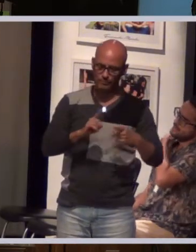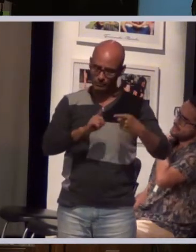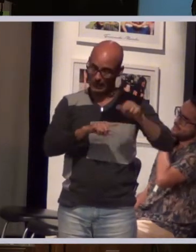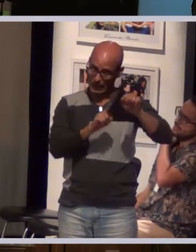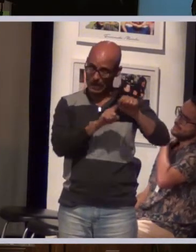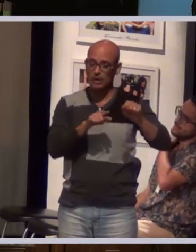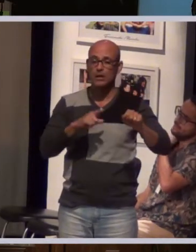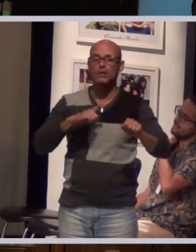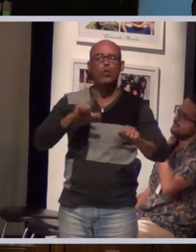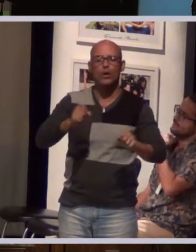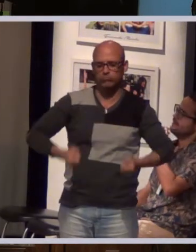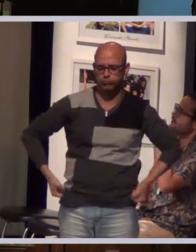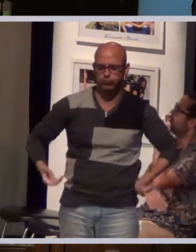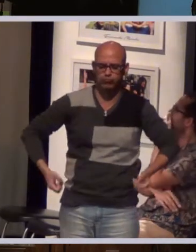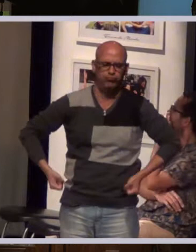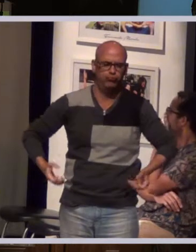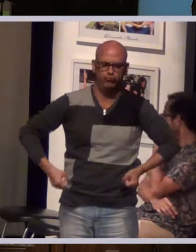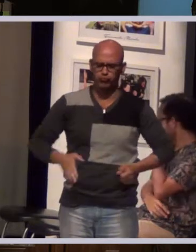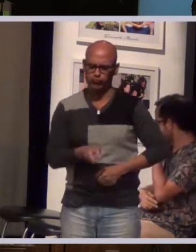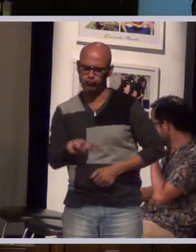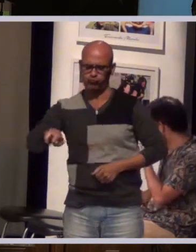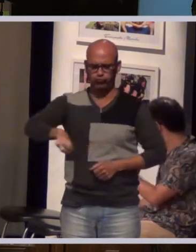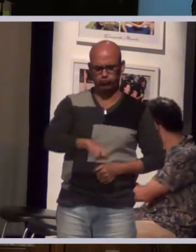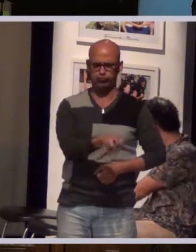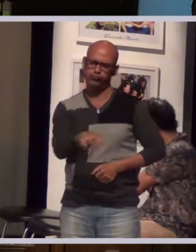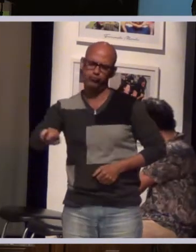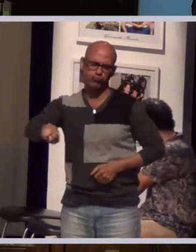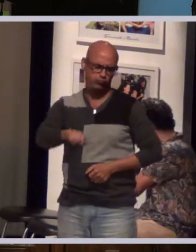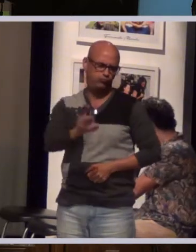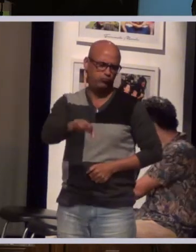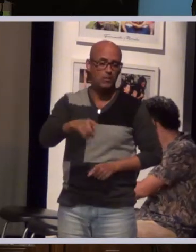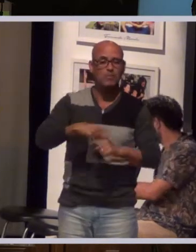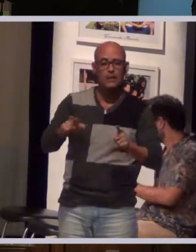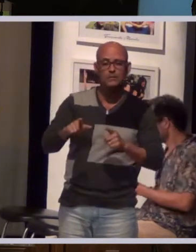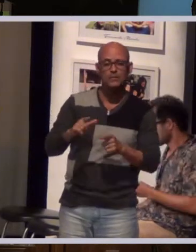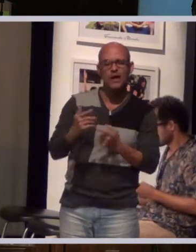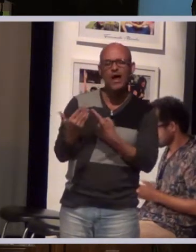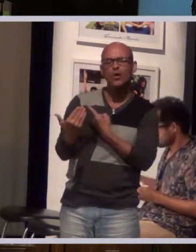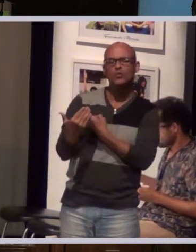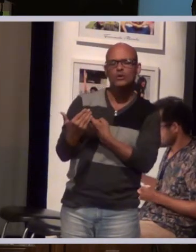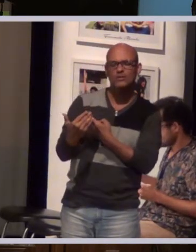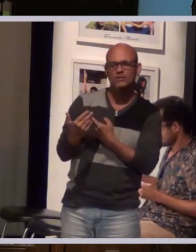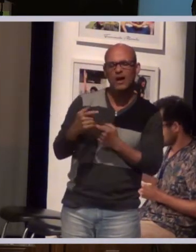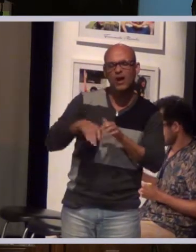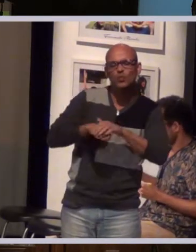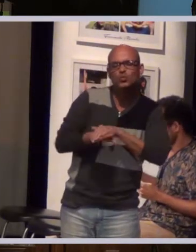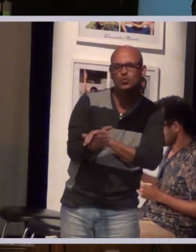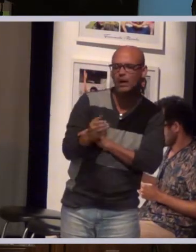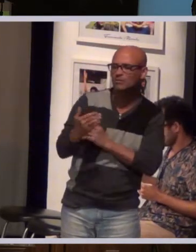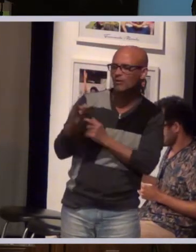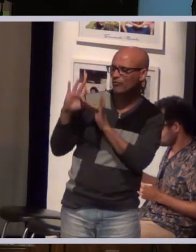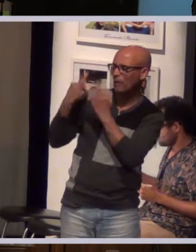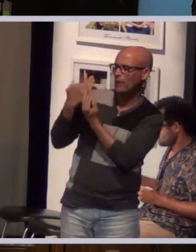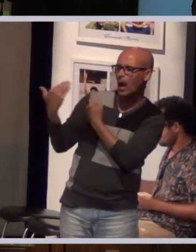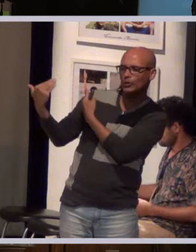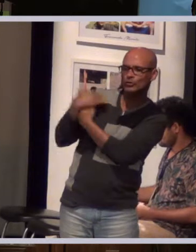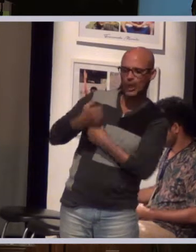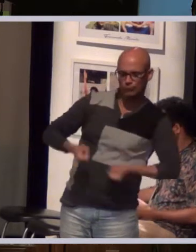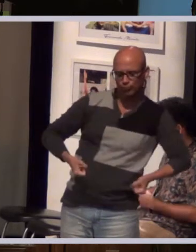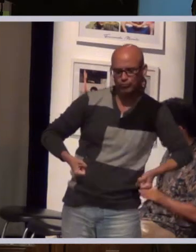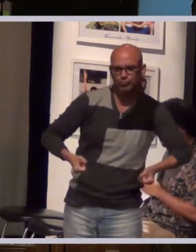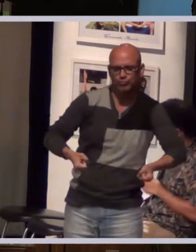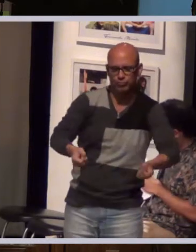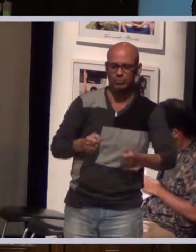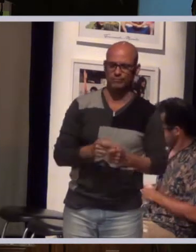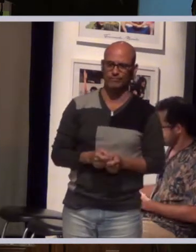e a manobra muito bem, porém está acostumado a ser empurrado pelo familiar. Ele, apesar de ter surdez